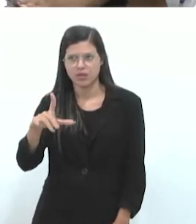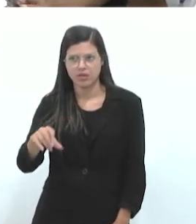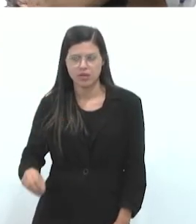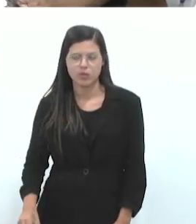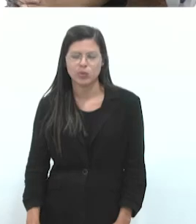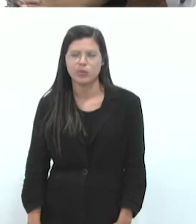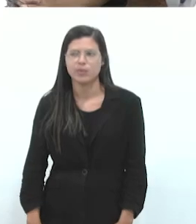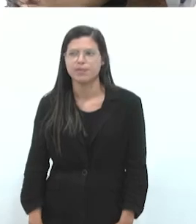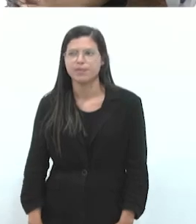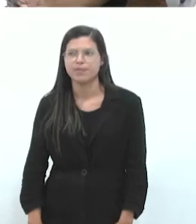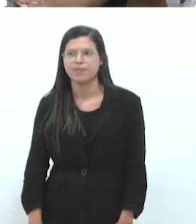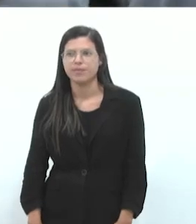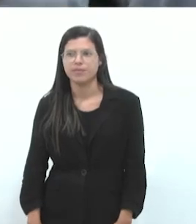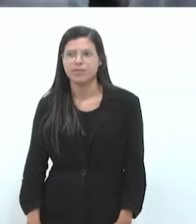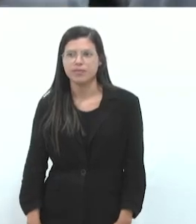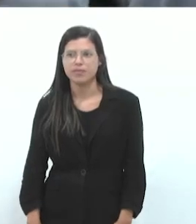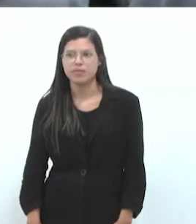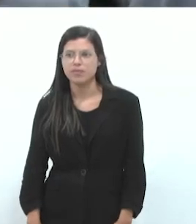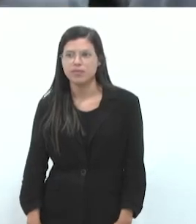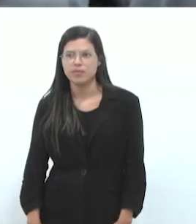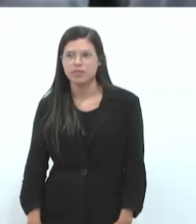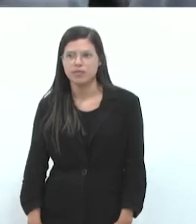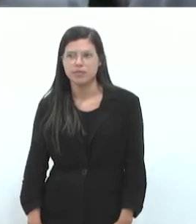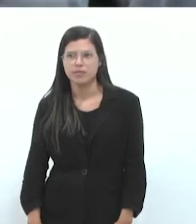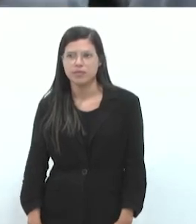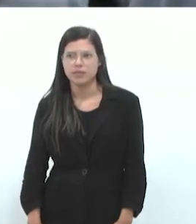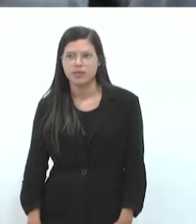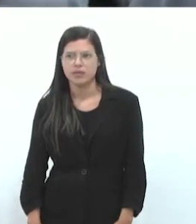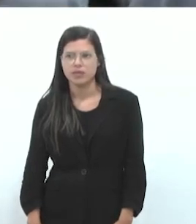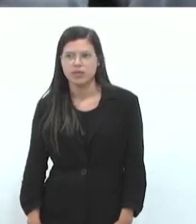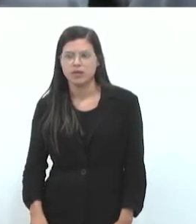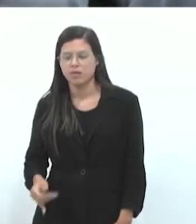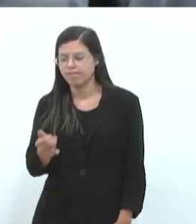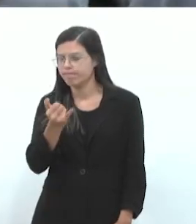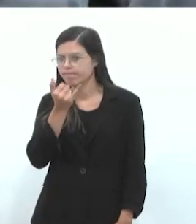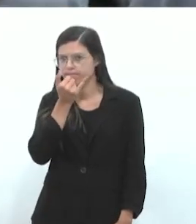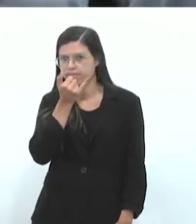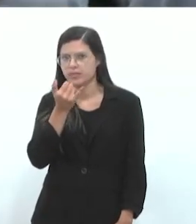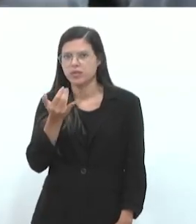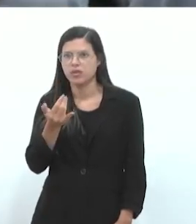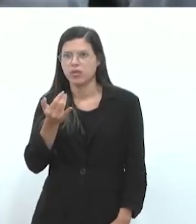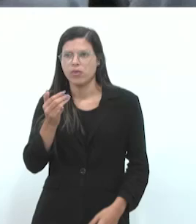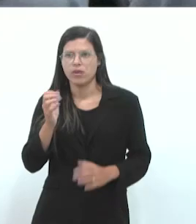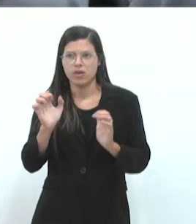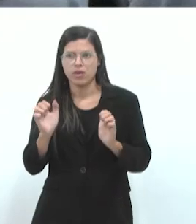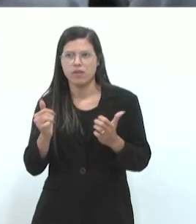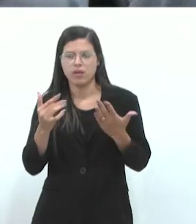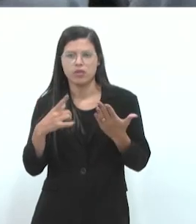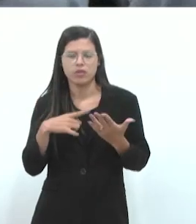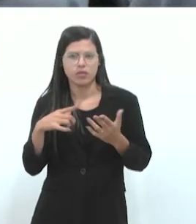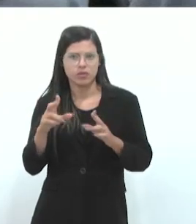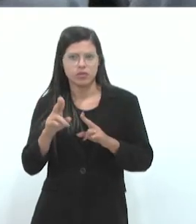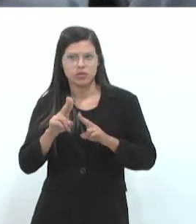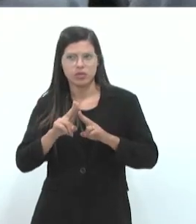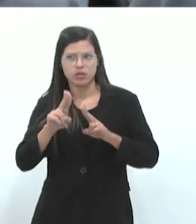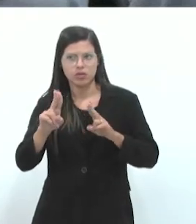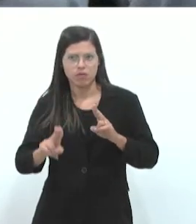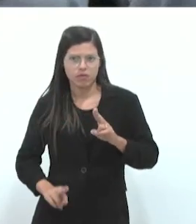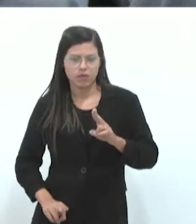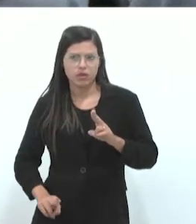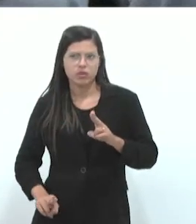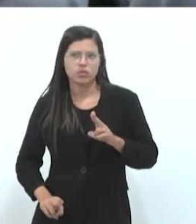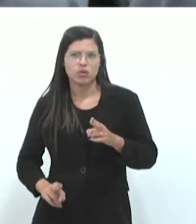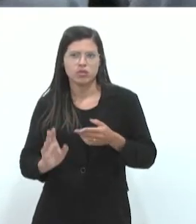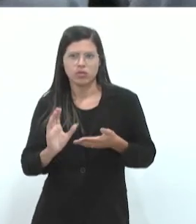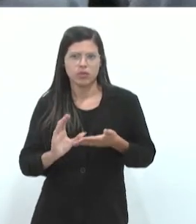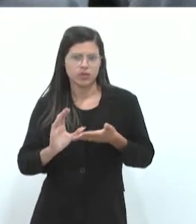Seguinte, eu me enganei, né, sobre o tal evento que eu tinha lá na Universidade Federal do Rio de Janeiro, no Conselho de Minerva, que vai